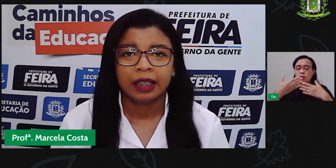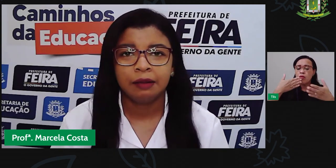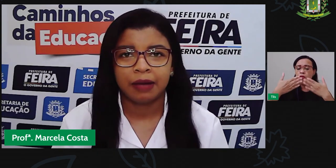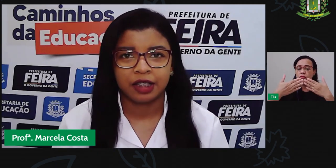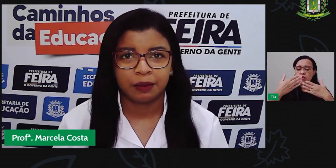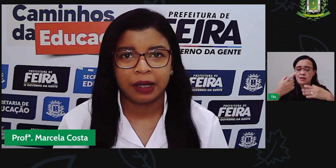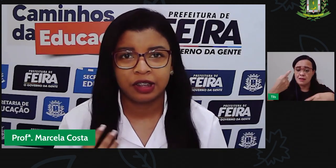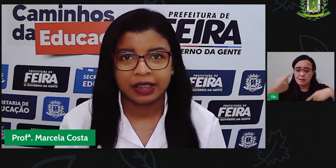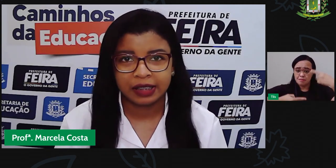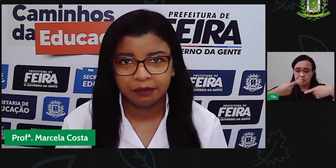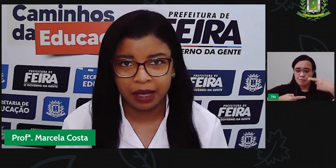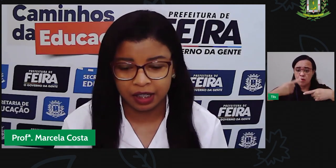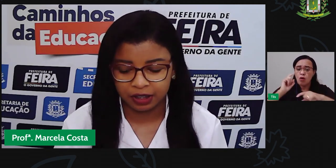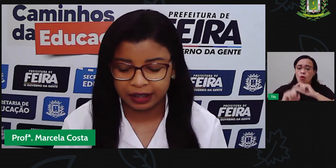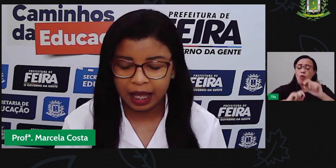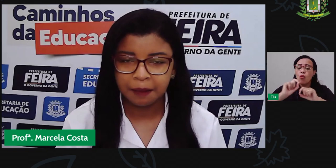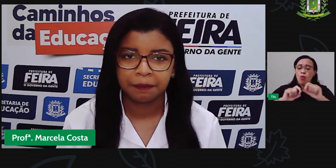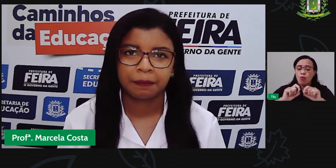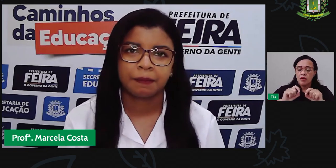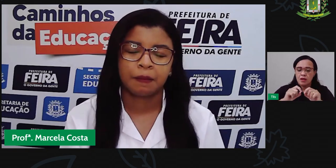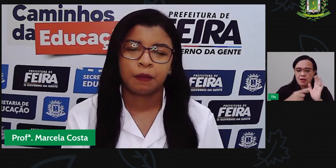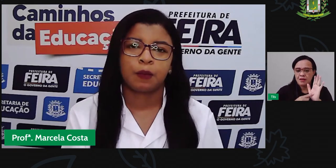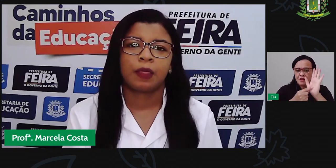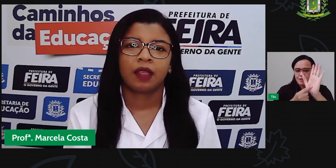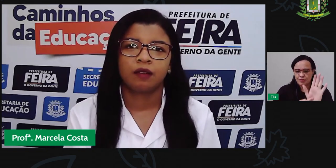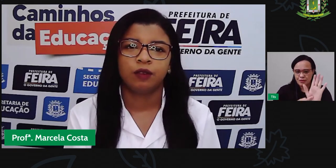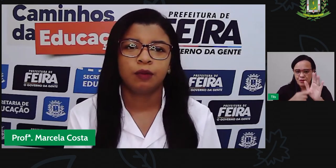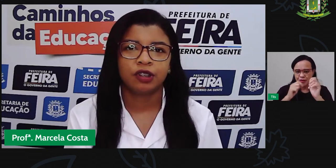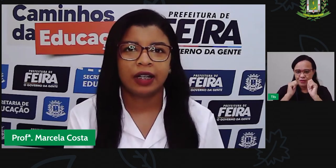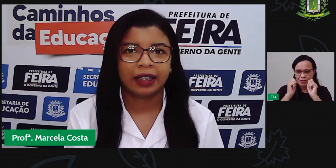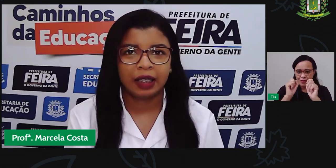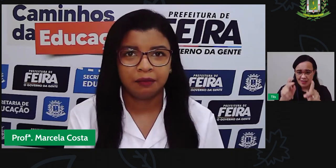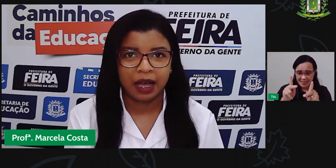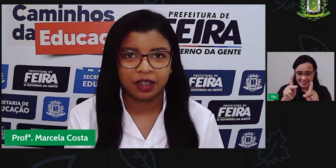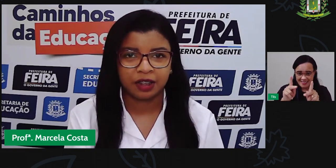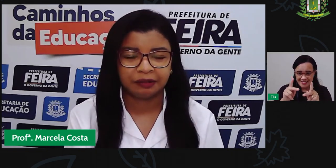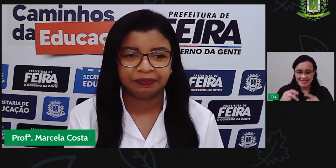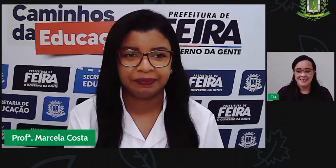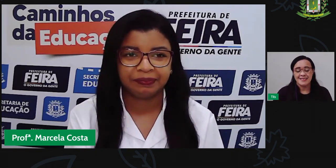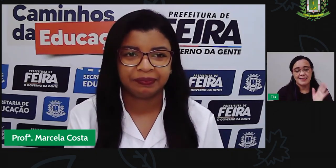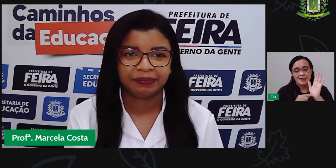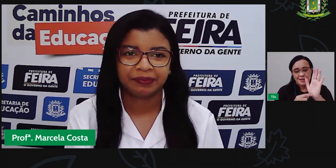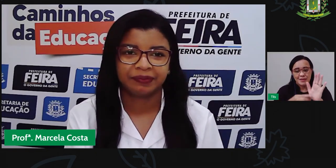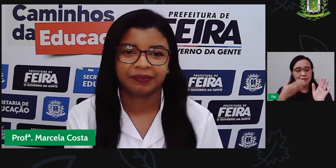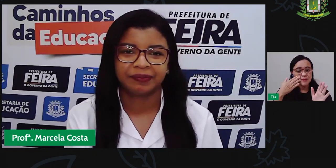imagem, a partir dessa imagem, tá? Vou mostrar aqui a imagem.